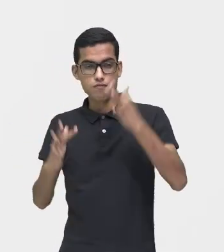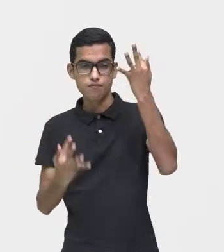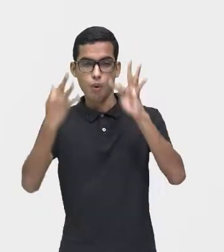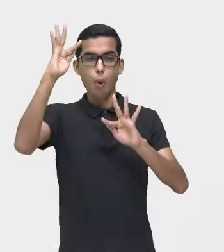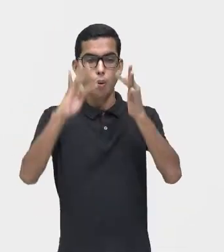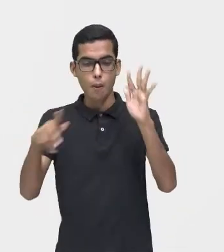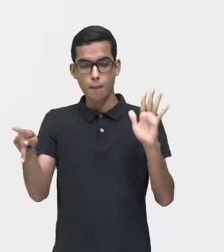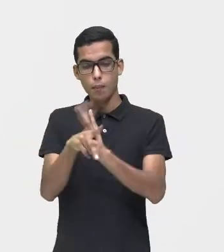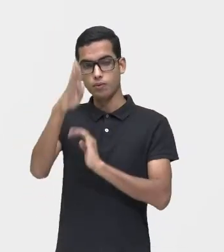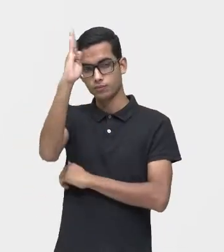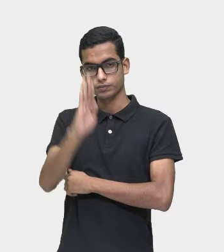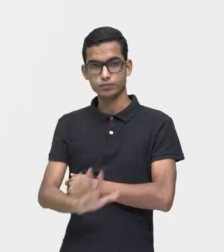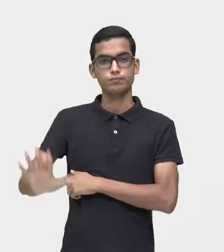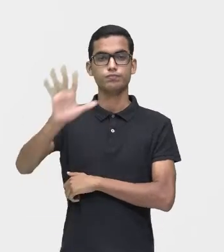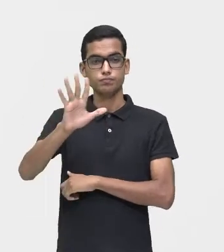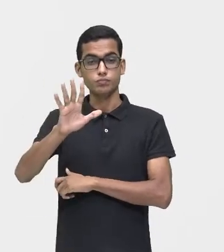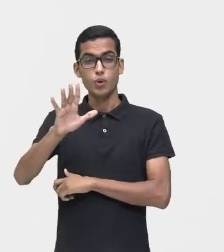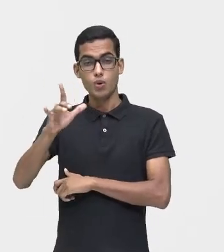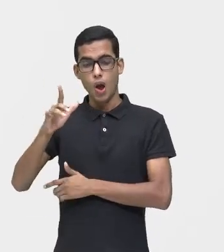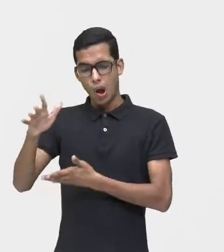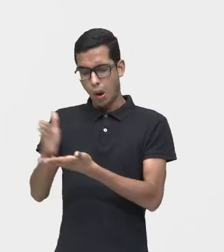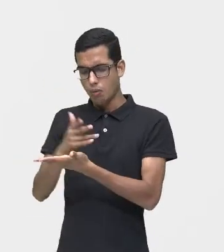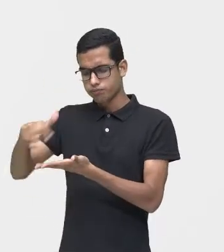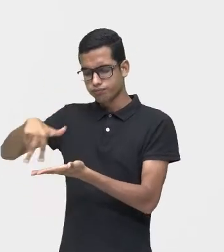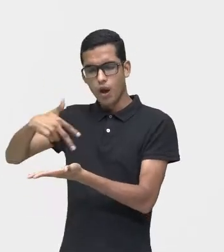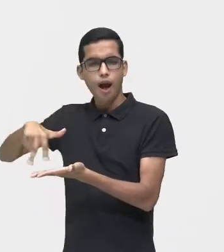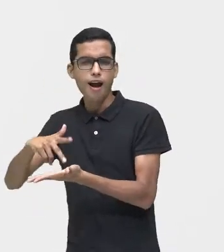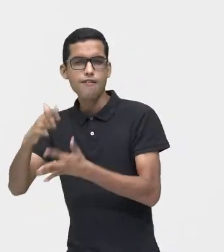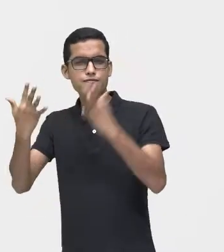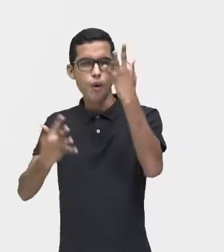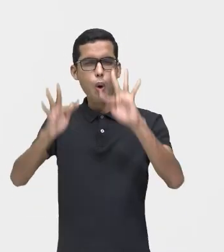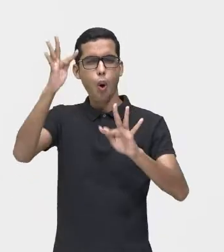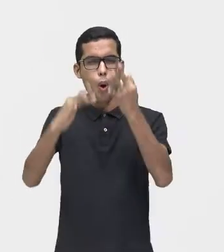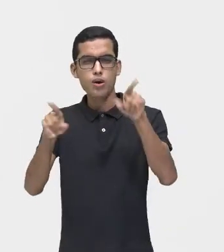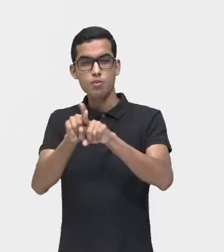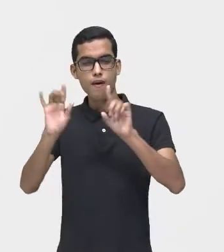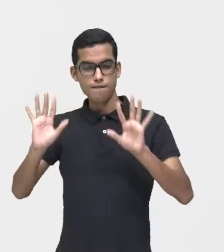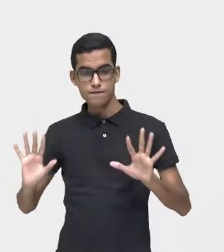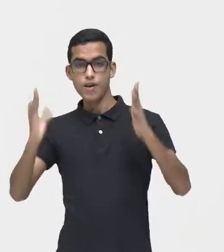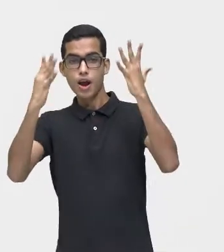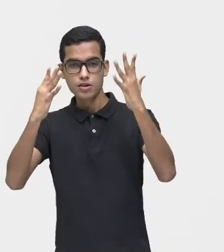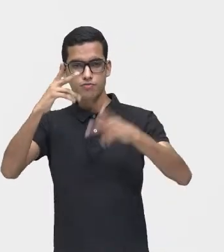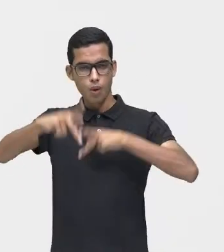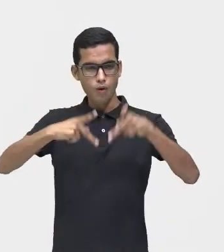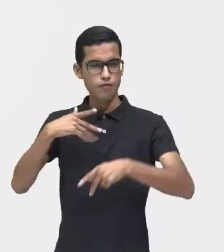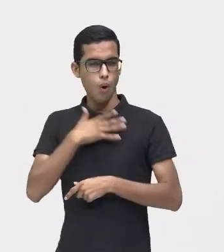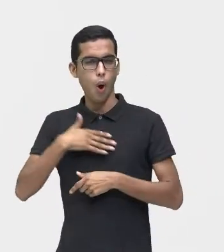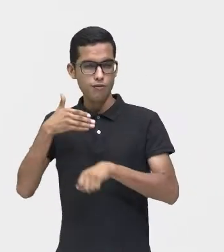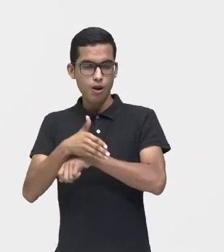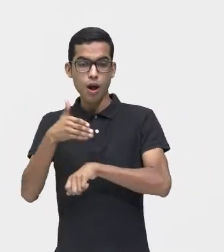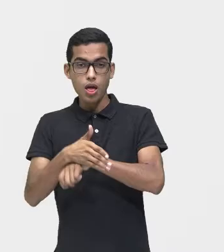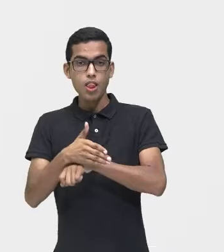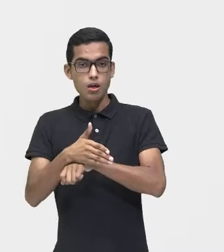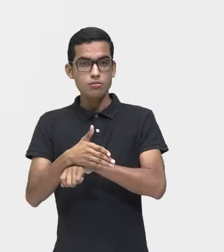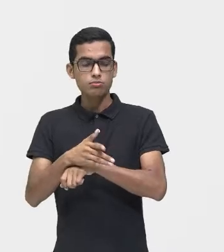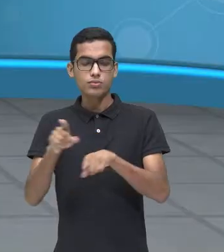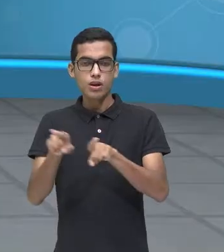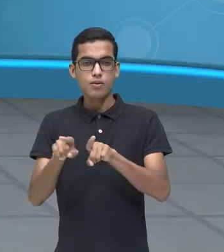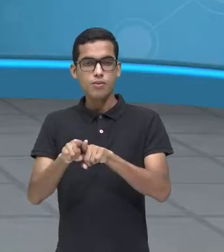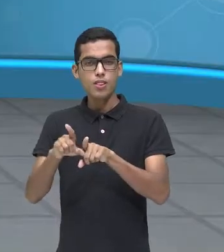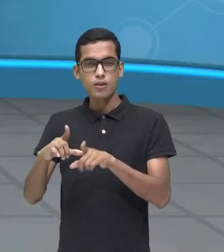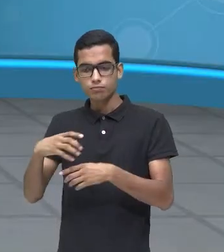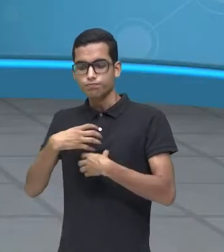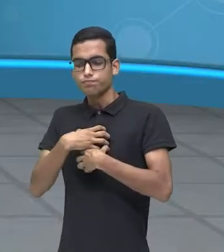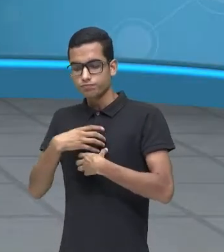Afinal, muitas das danças folclóricas ou mesmo festas populares, elas foram inspiradas pelas mesmas. Aí a gente trouxe aqui para nossa